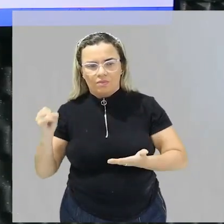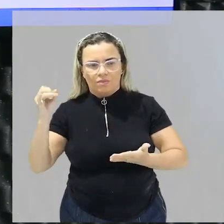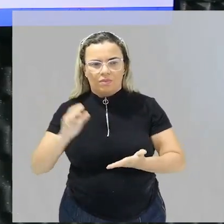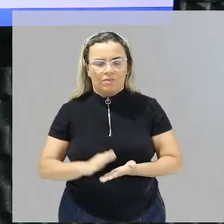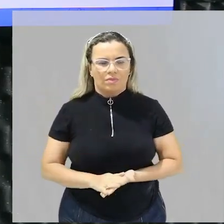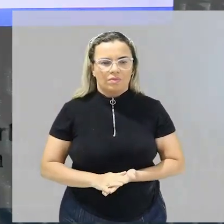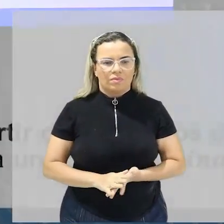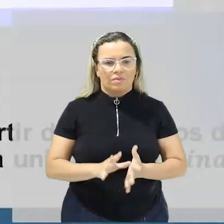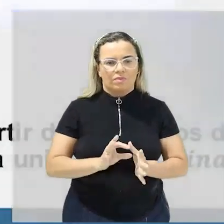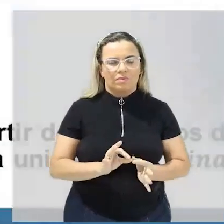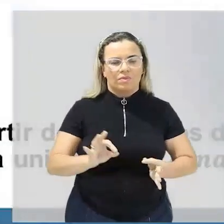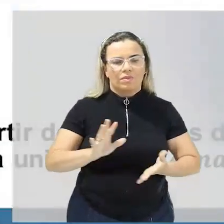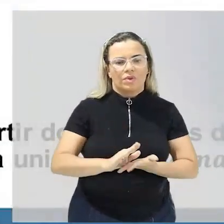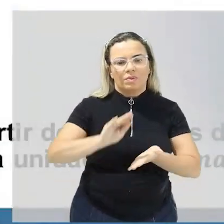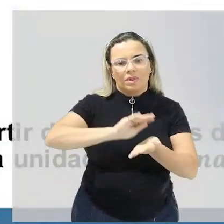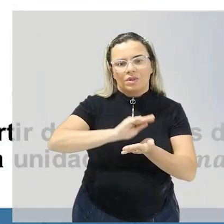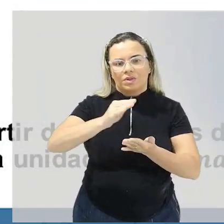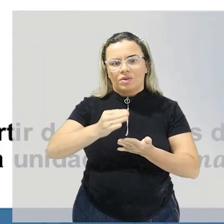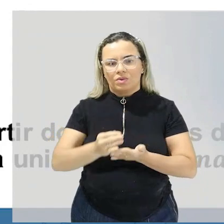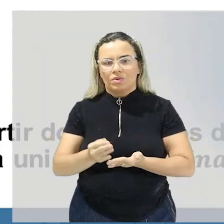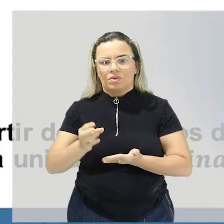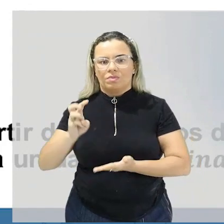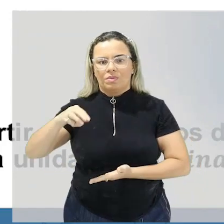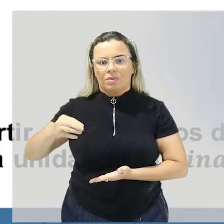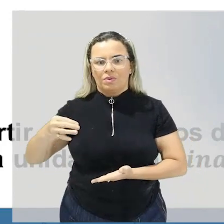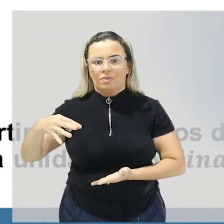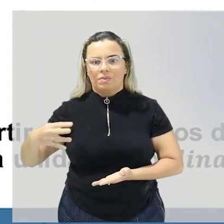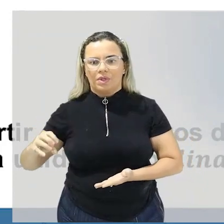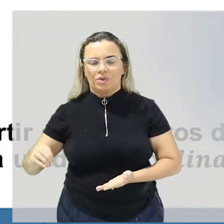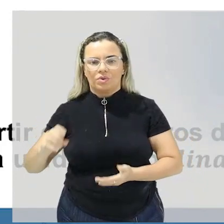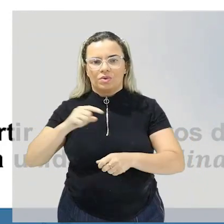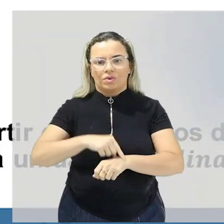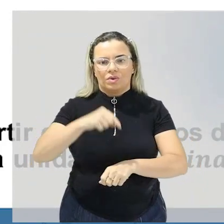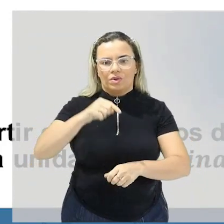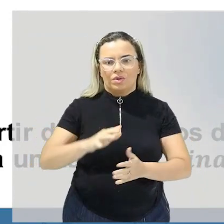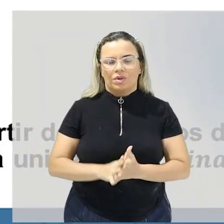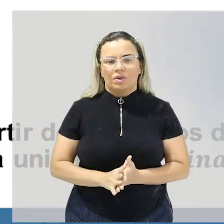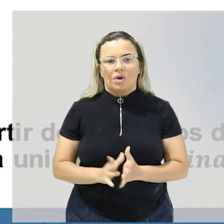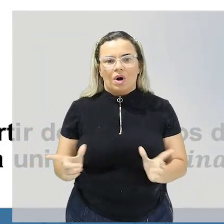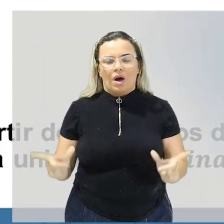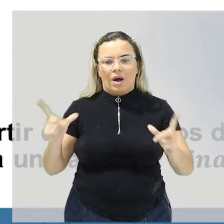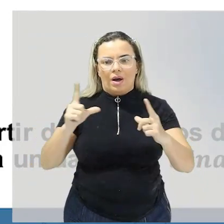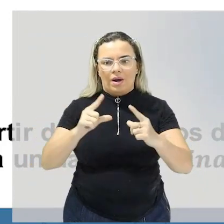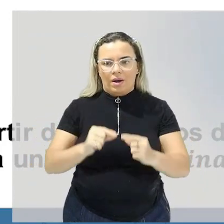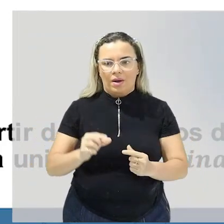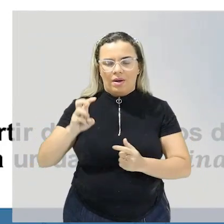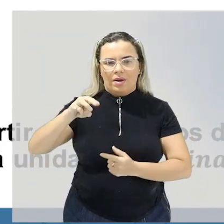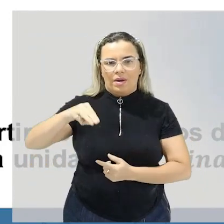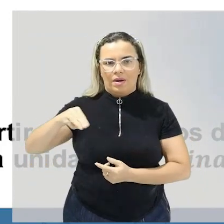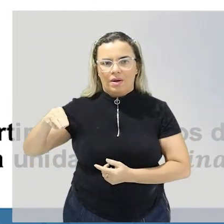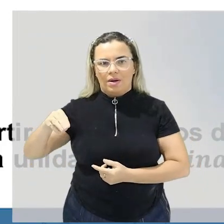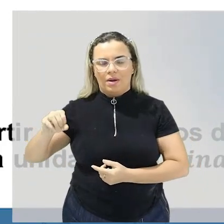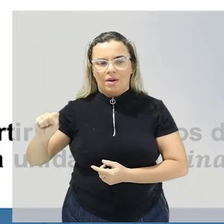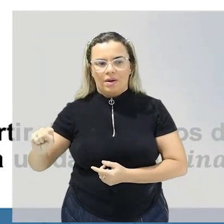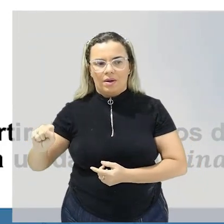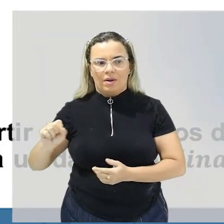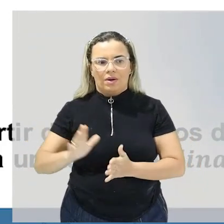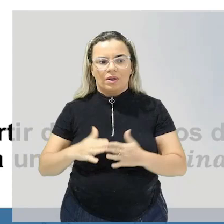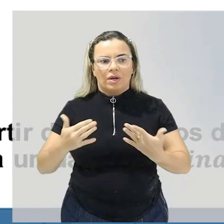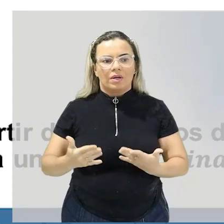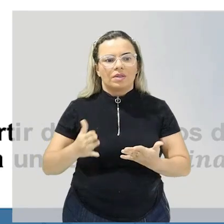lá. A escala de magnitude de momento, abreviada como MMS